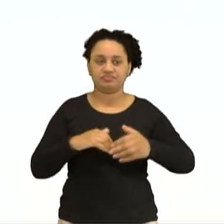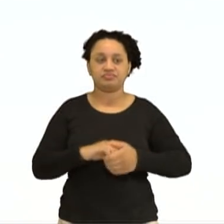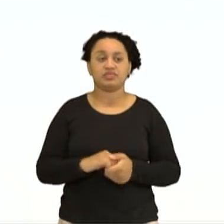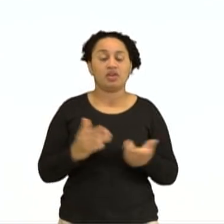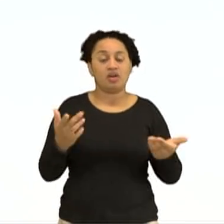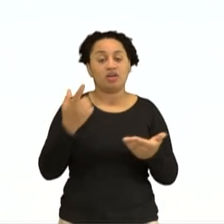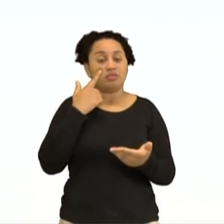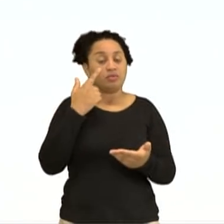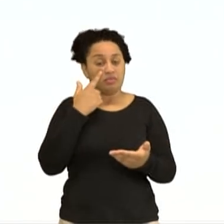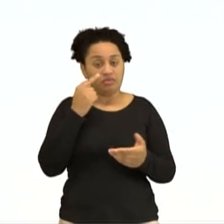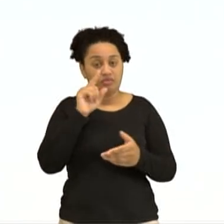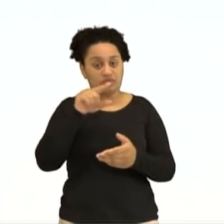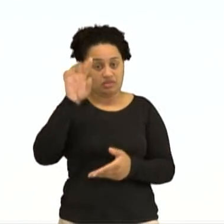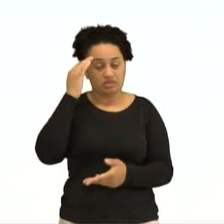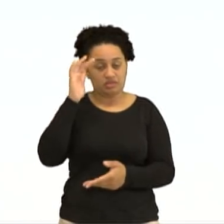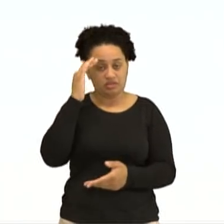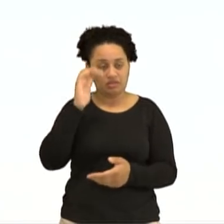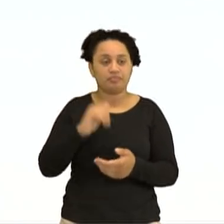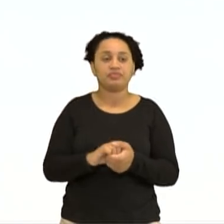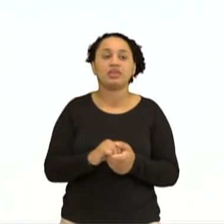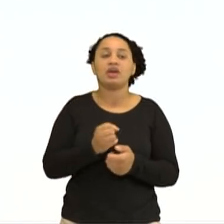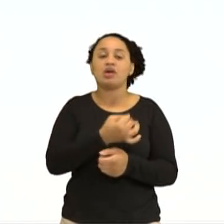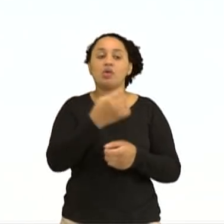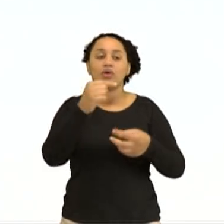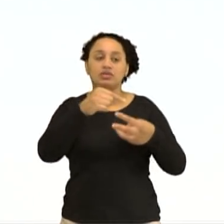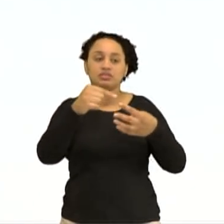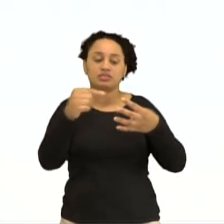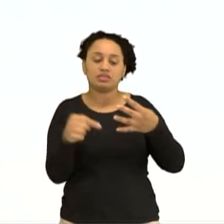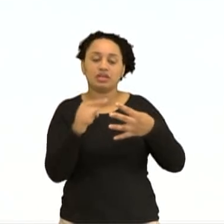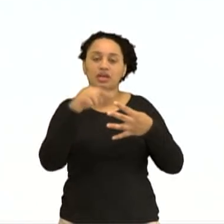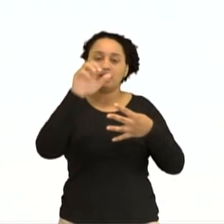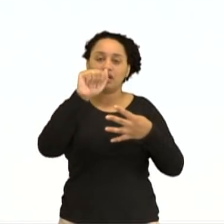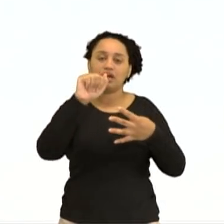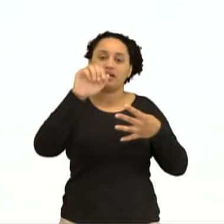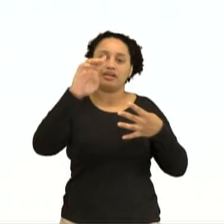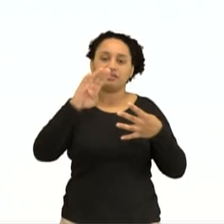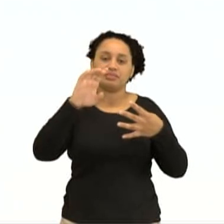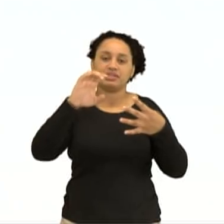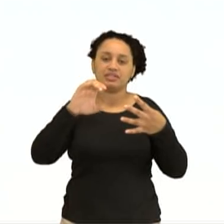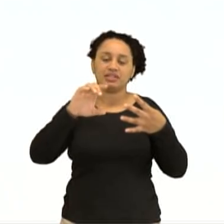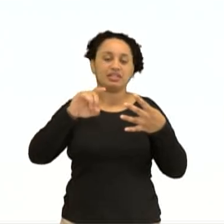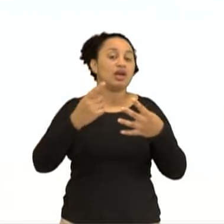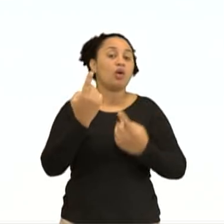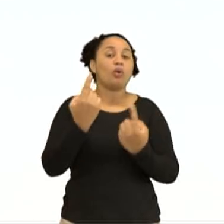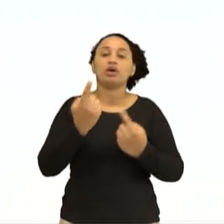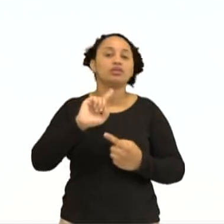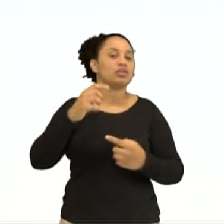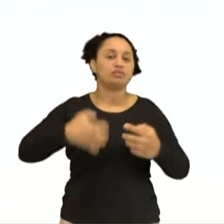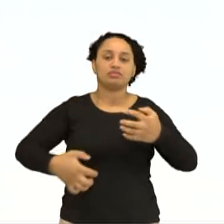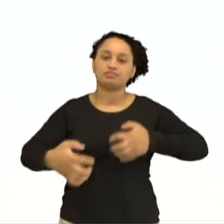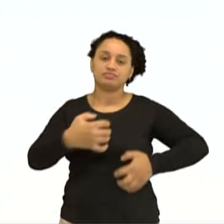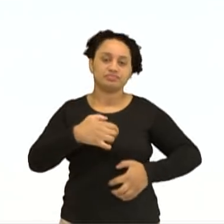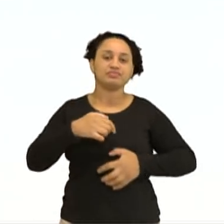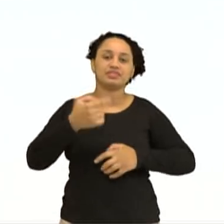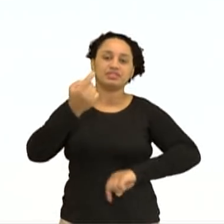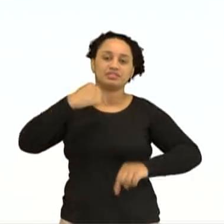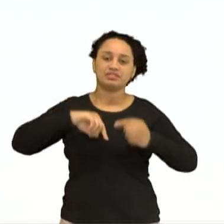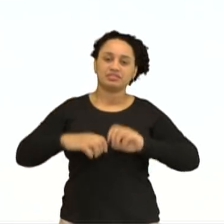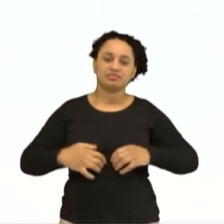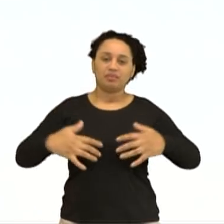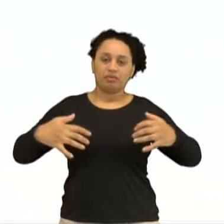gente. Quais destes não se trata de um órgão do sistema respiratório? Alternativa A,